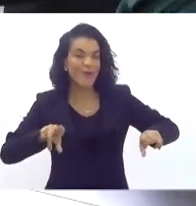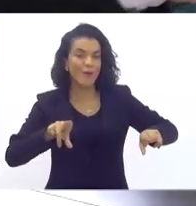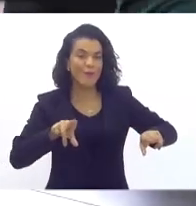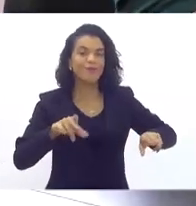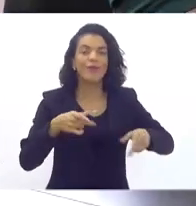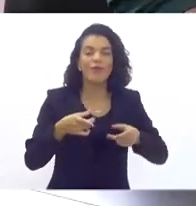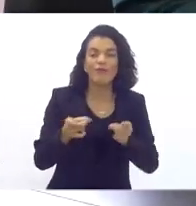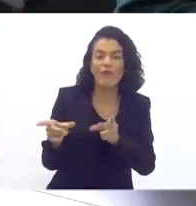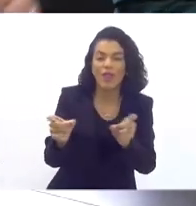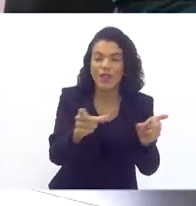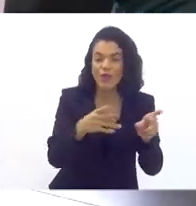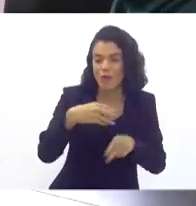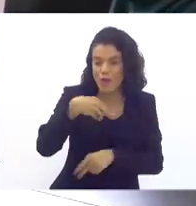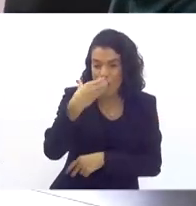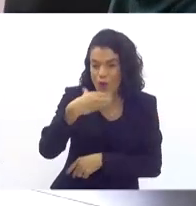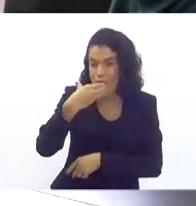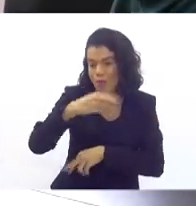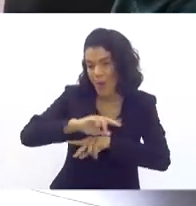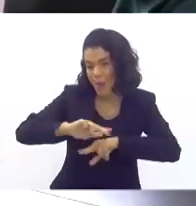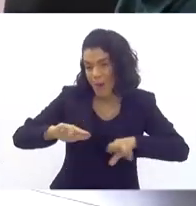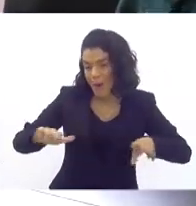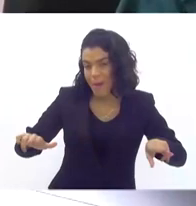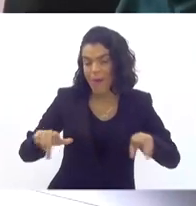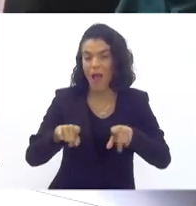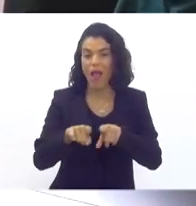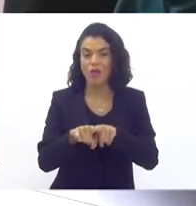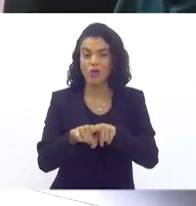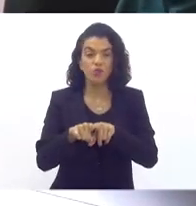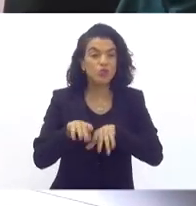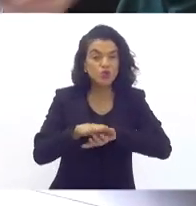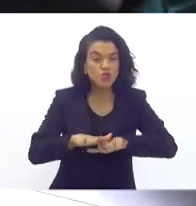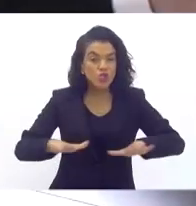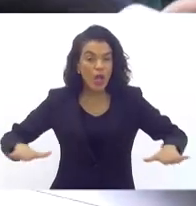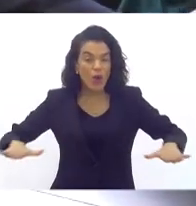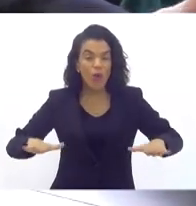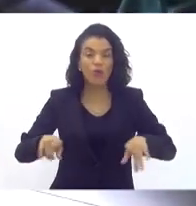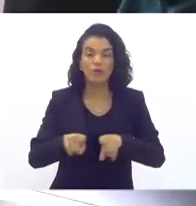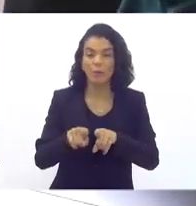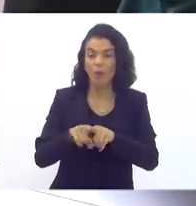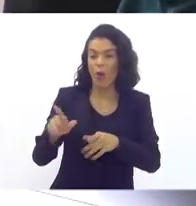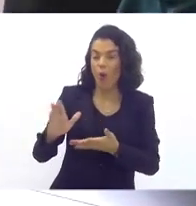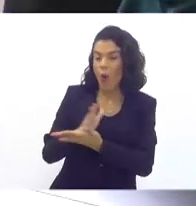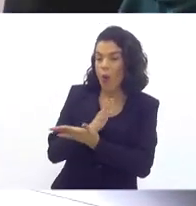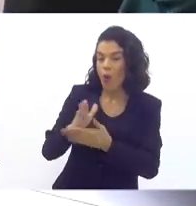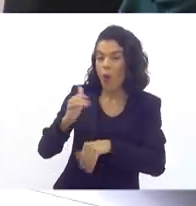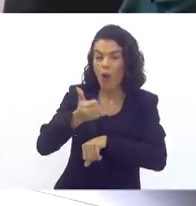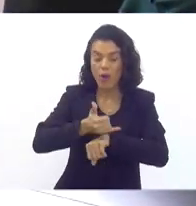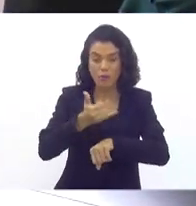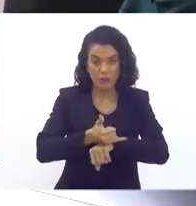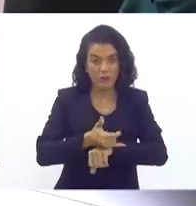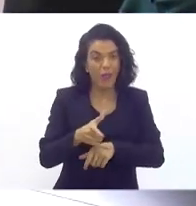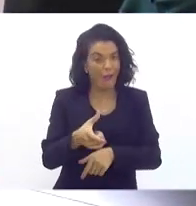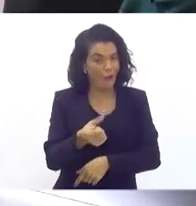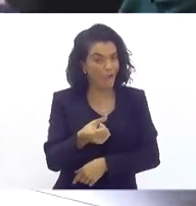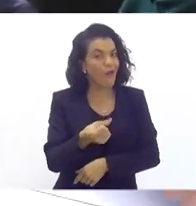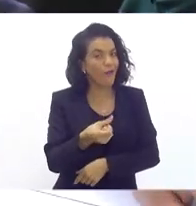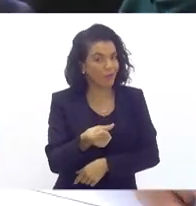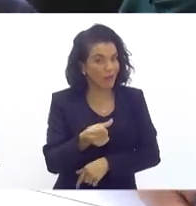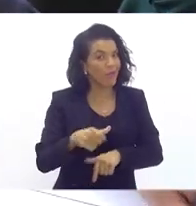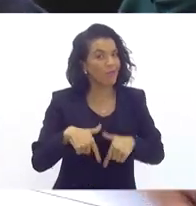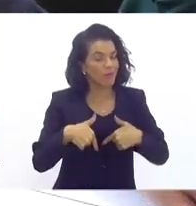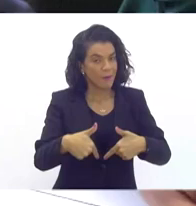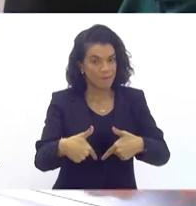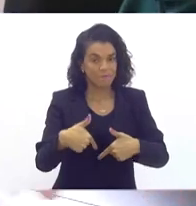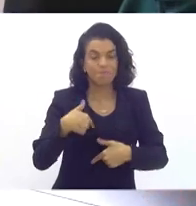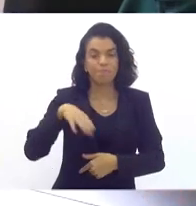cara trabalhando com fruta com tudo indo se deslocando no chão o outro com alumínio essa covardia tá sendo feita então espero